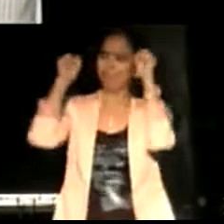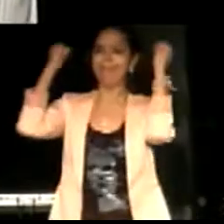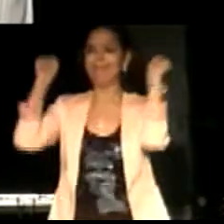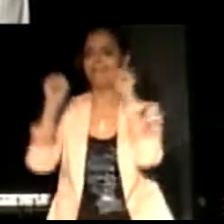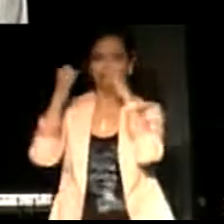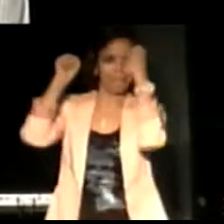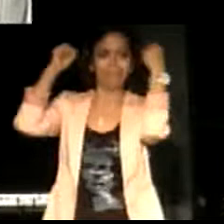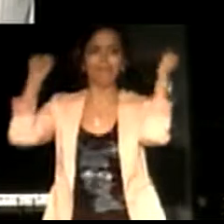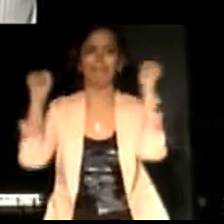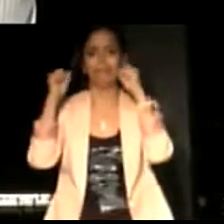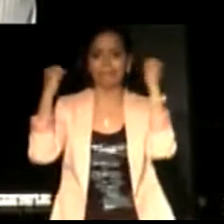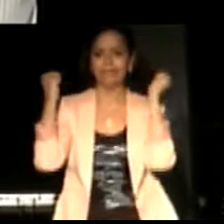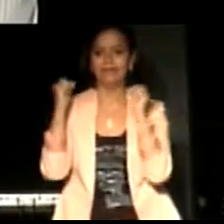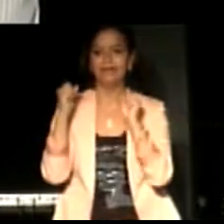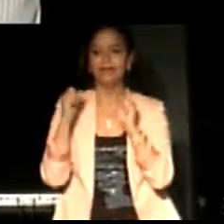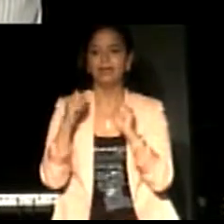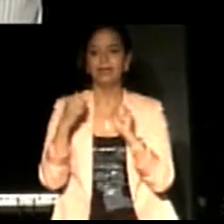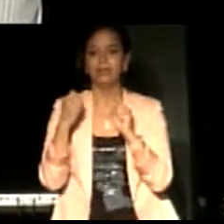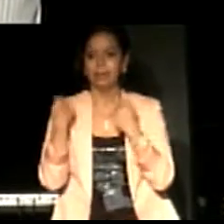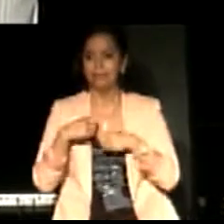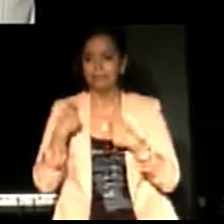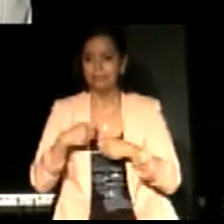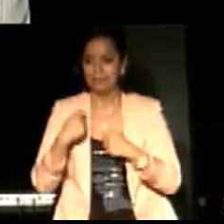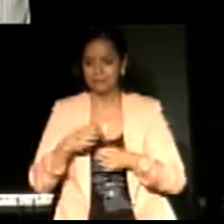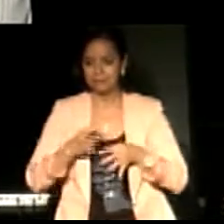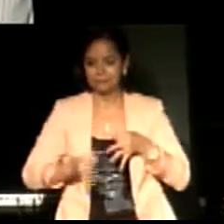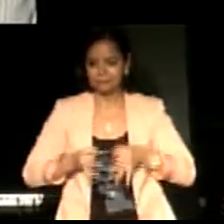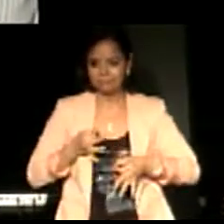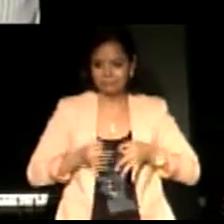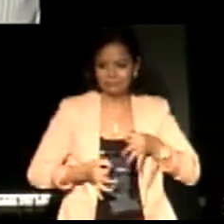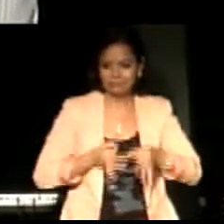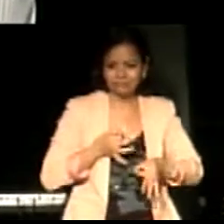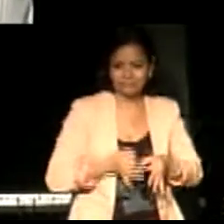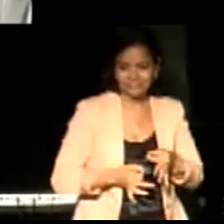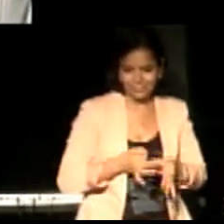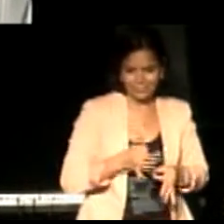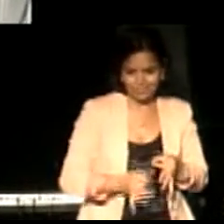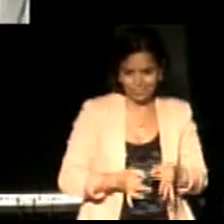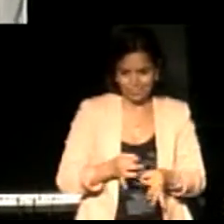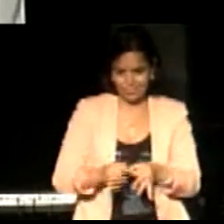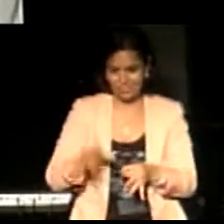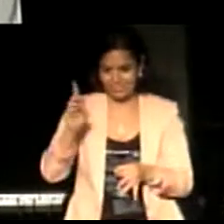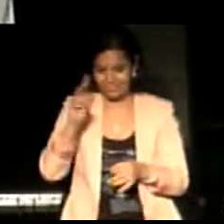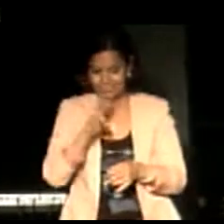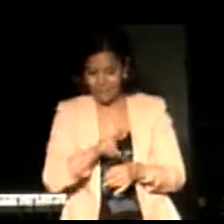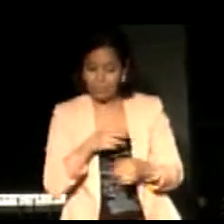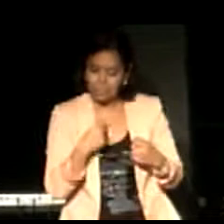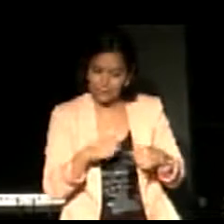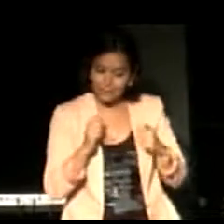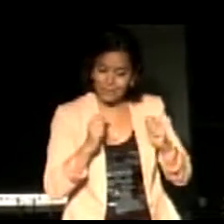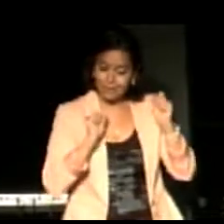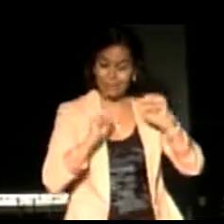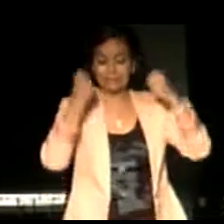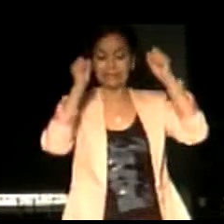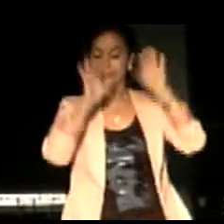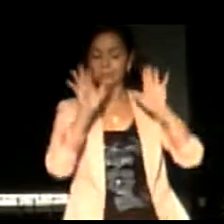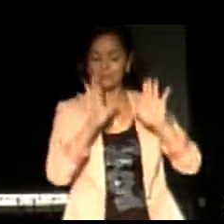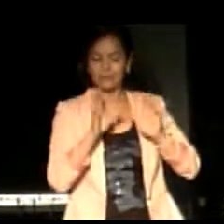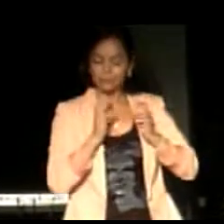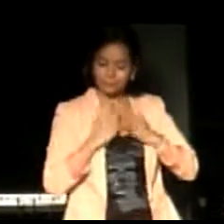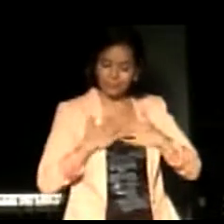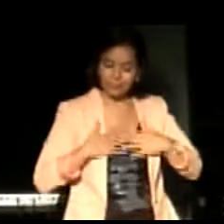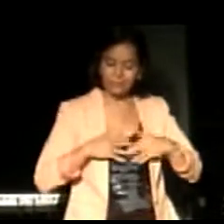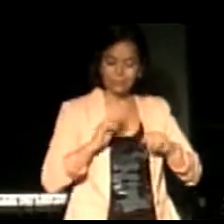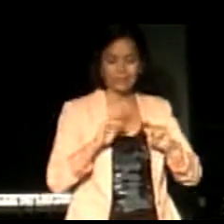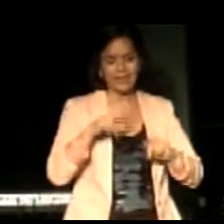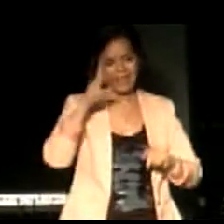energia sob controle é muito útil, é poderosa. Quando nós estávamos